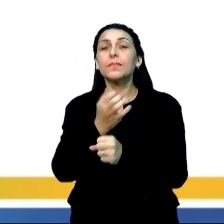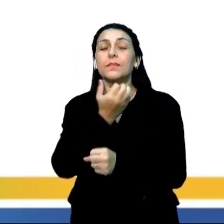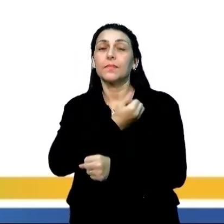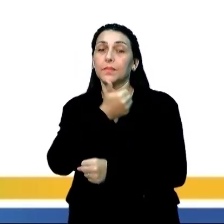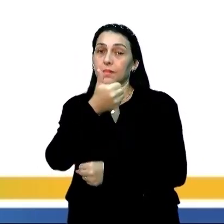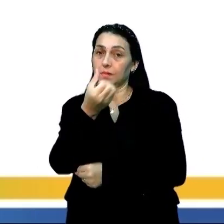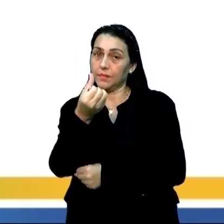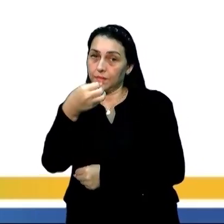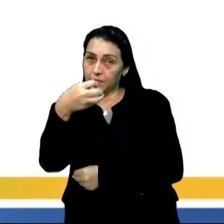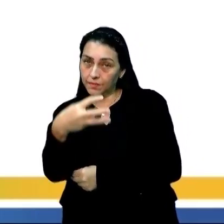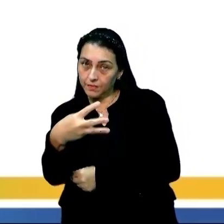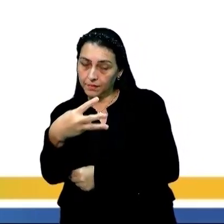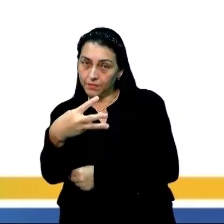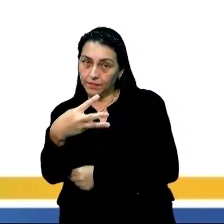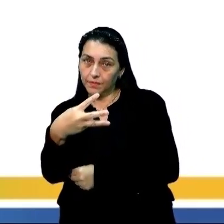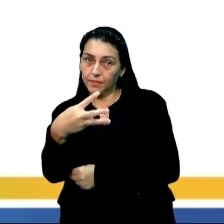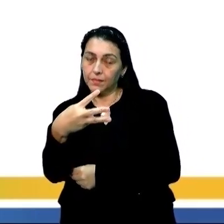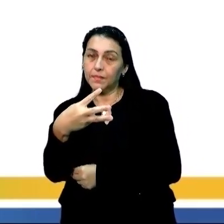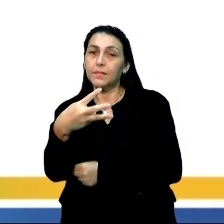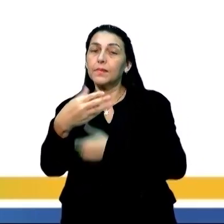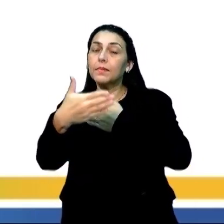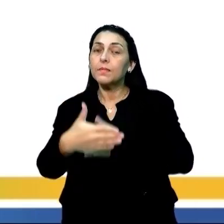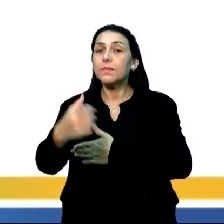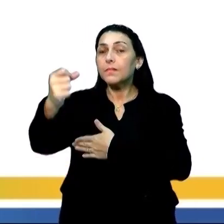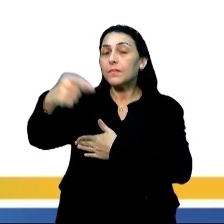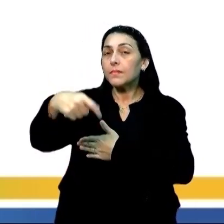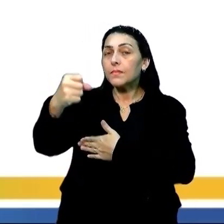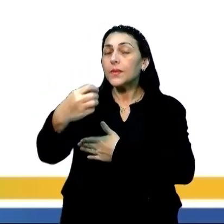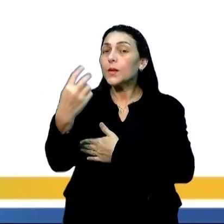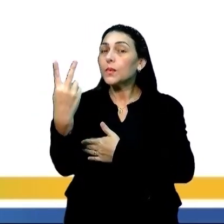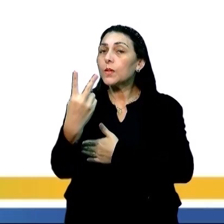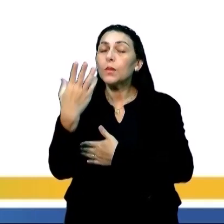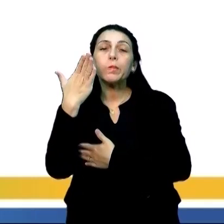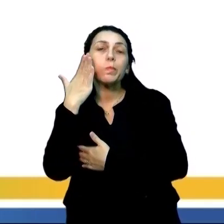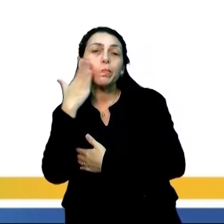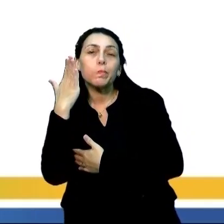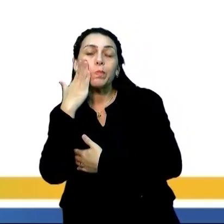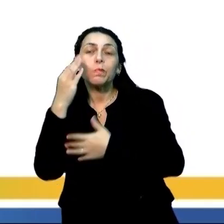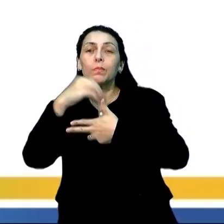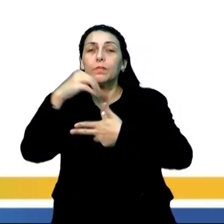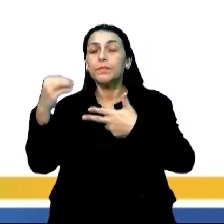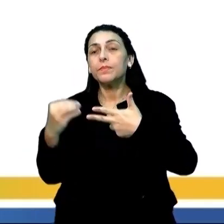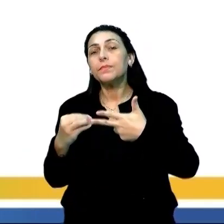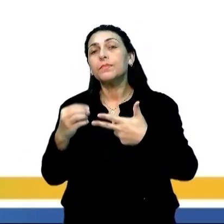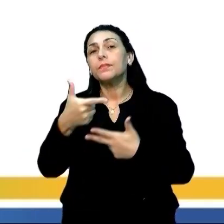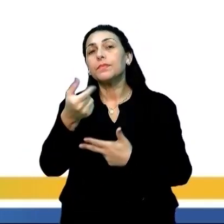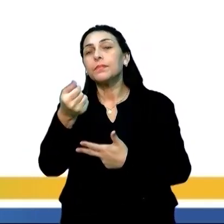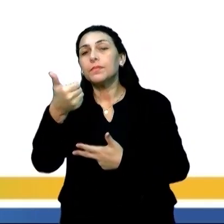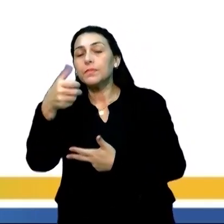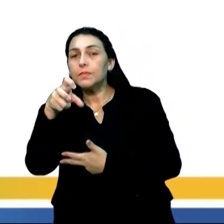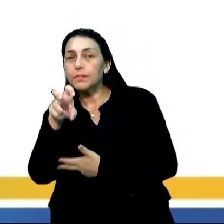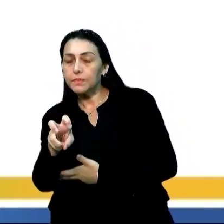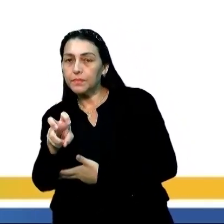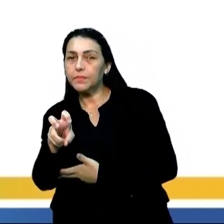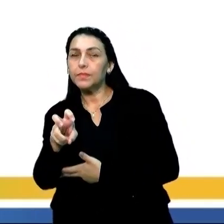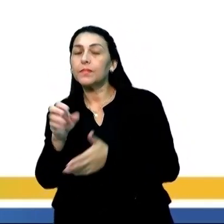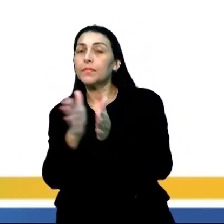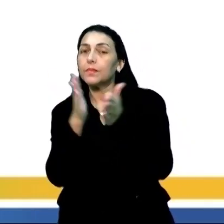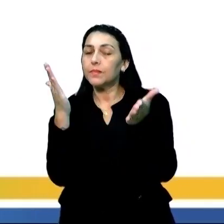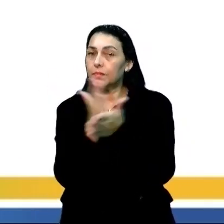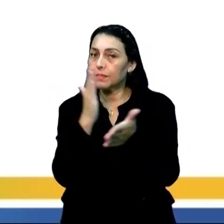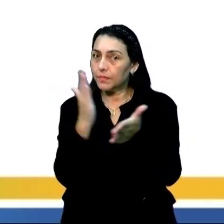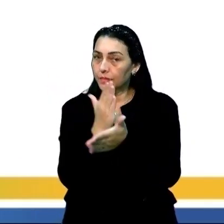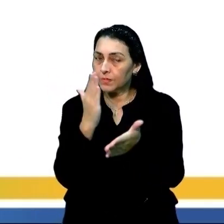número 163 da prova azul do segundo dia do Enem de 2015. Vai estar no livro